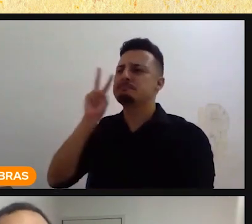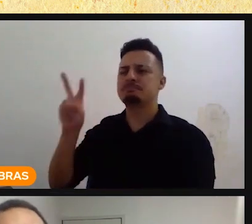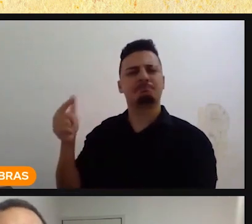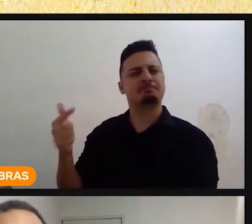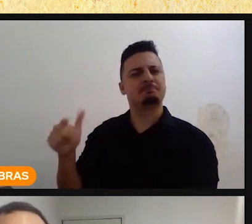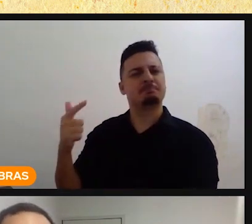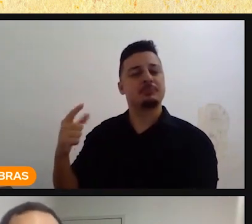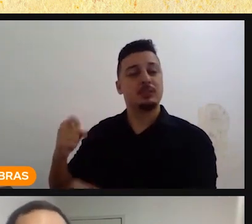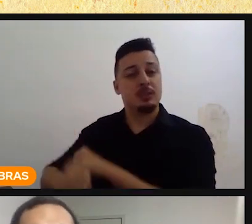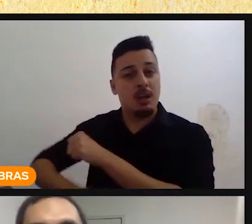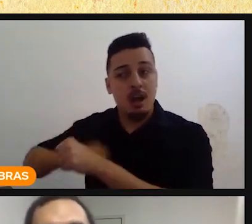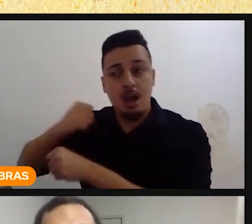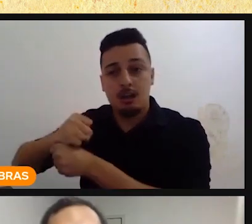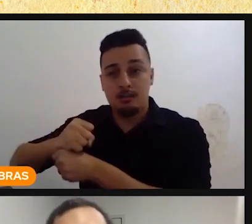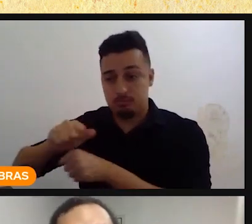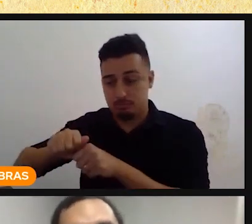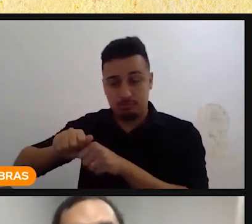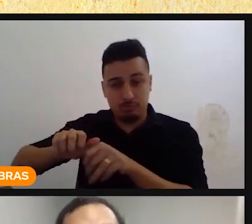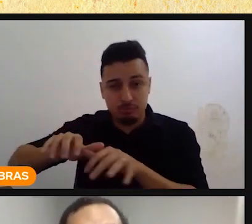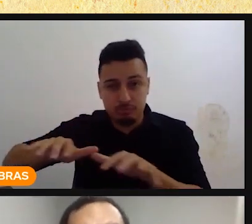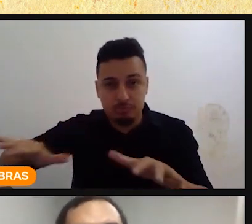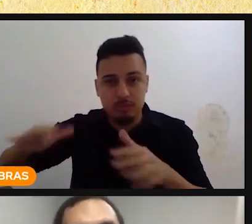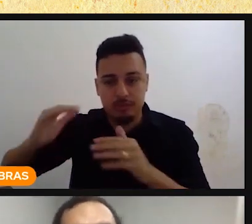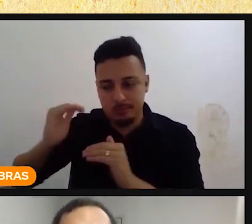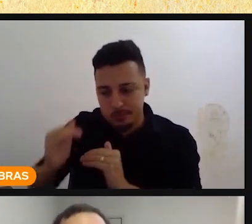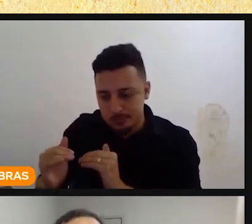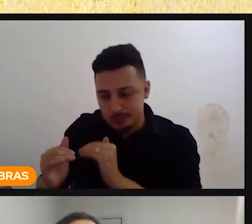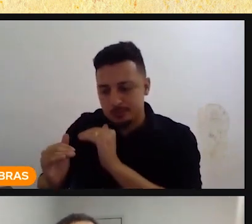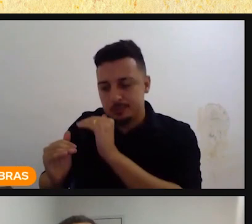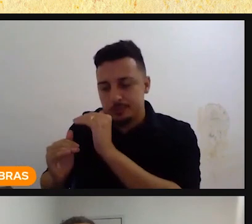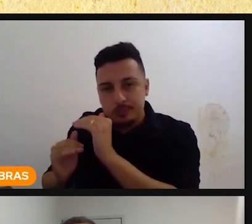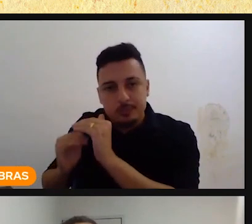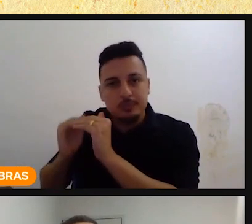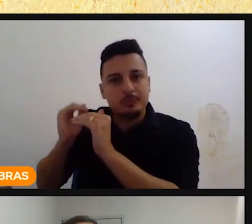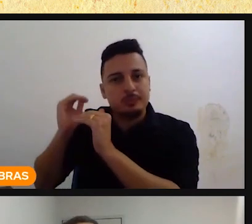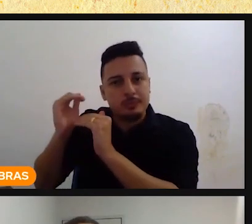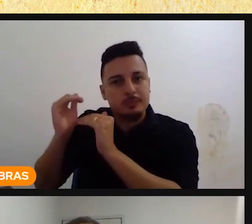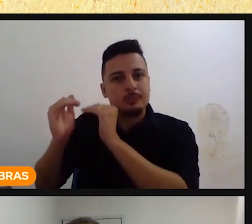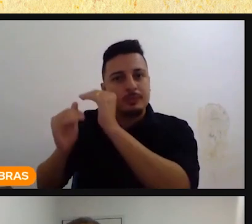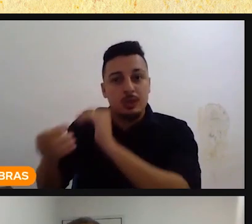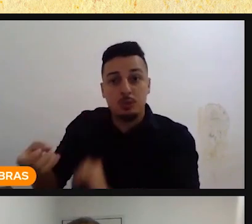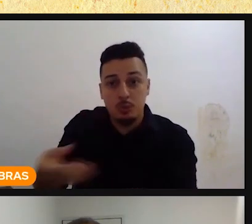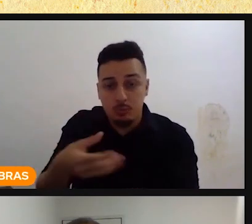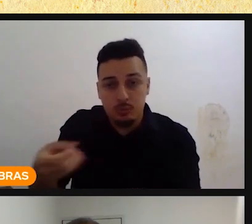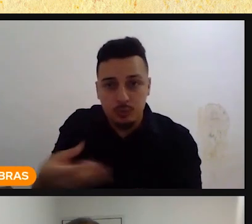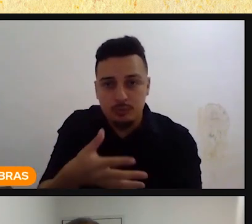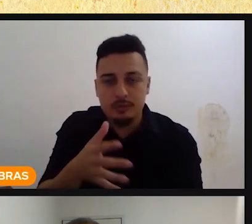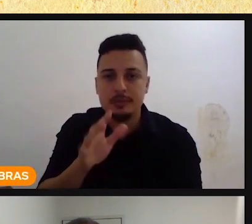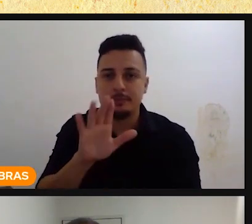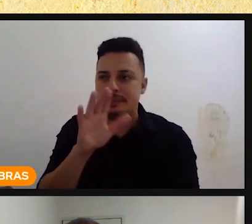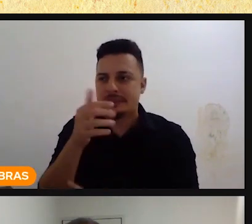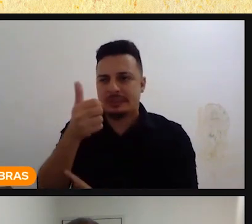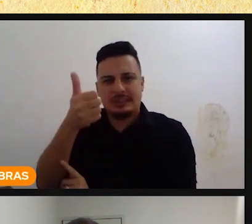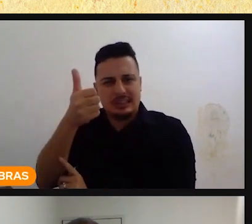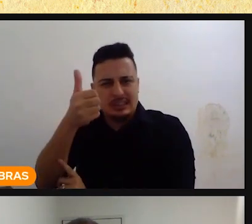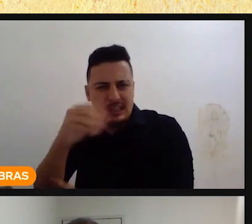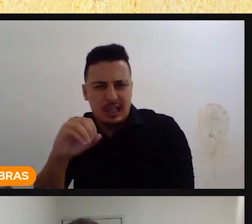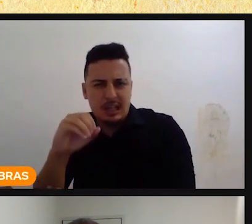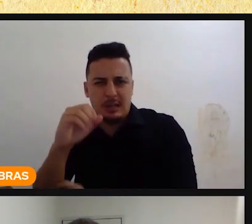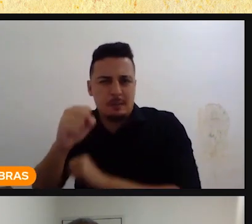número que vinha aumentando nos últimos anos, né? Mas eu acho que não dificilmente chegava a 10 longas por